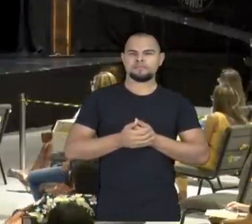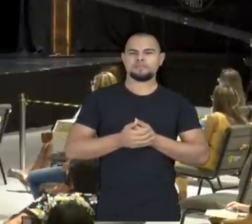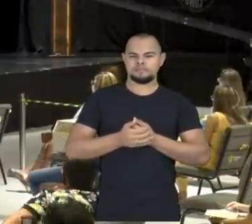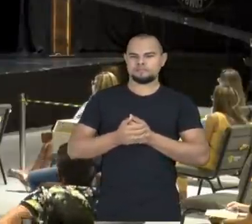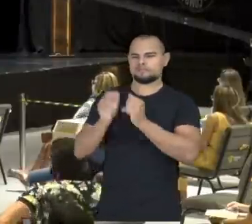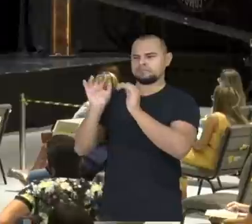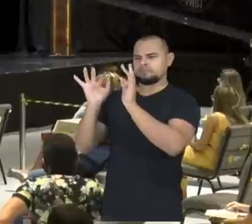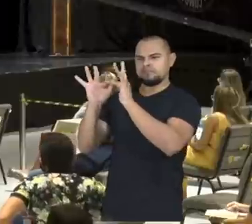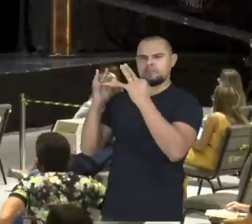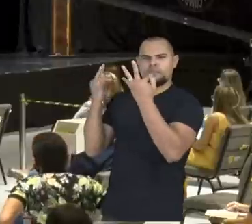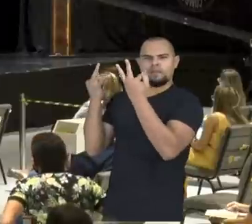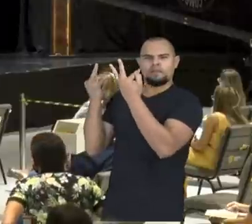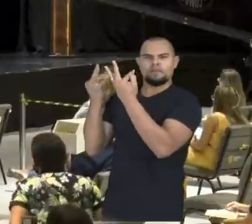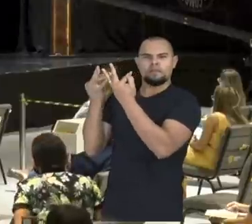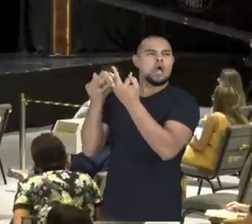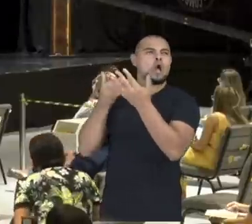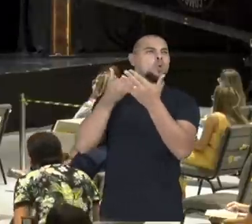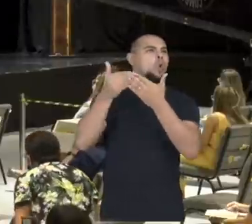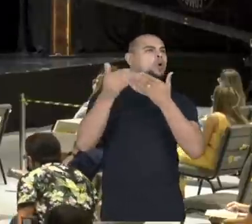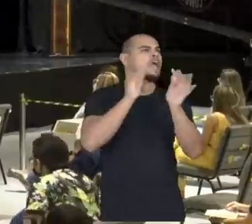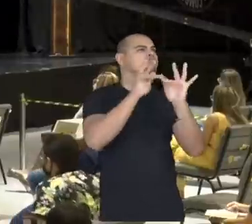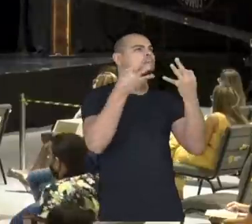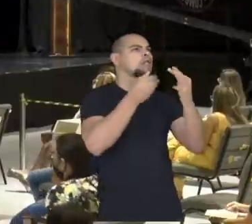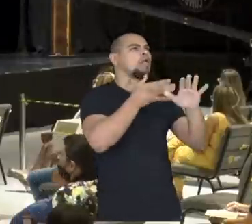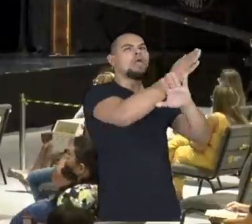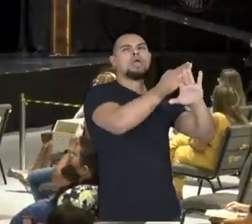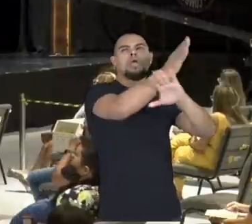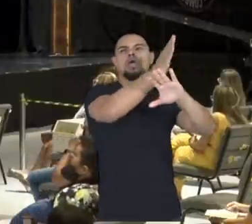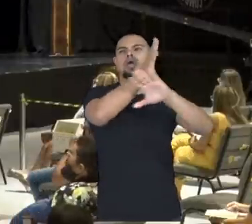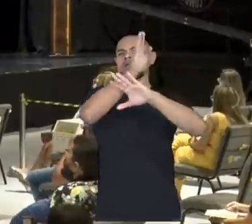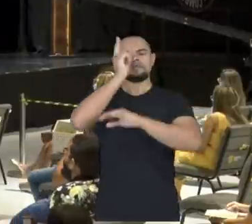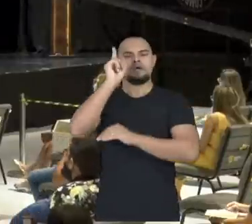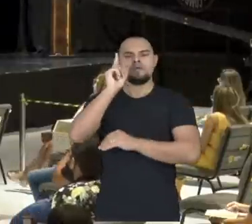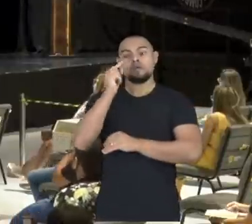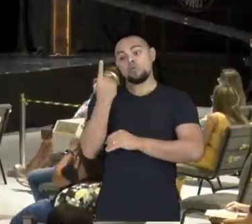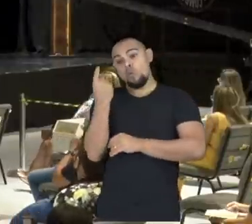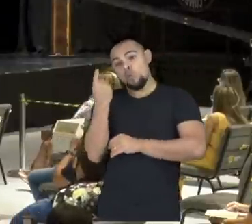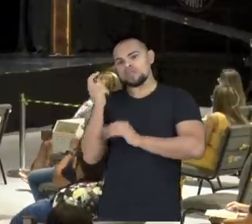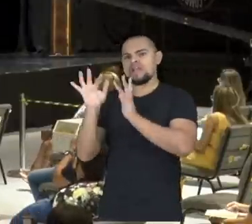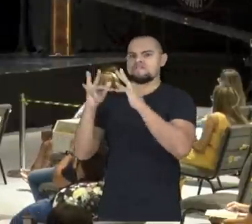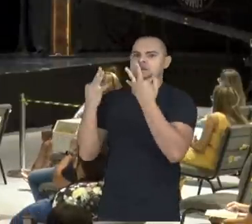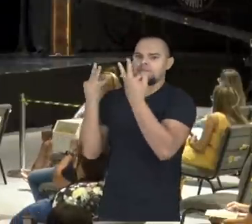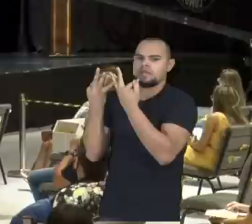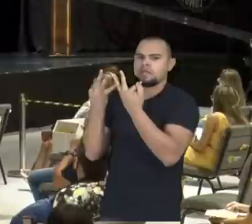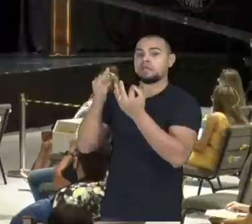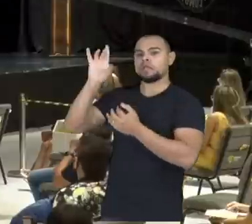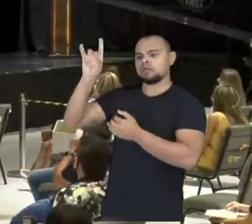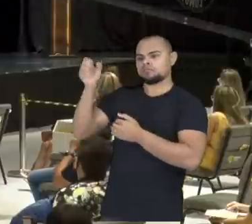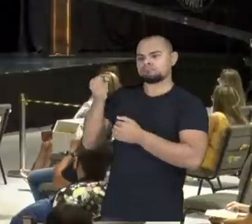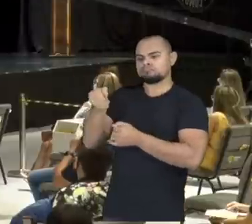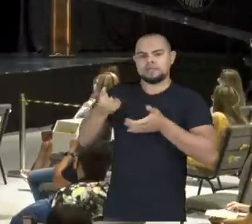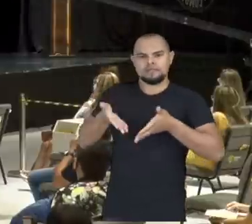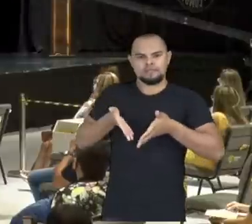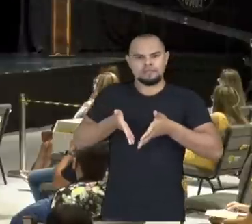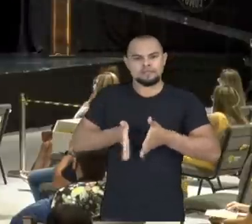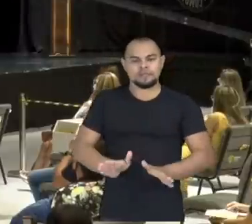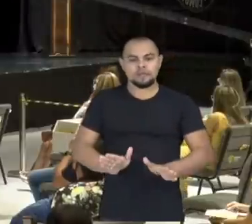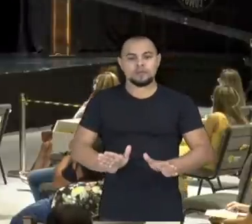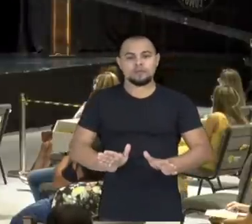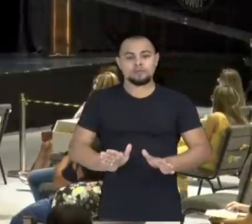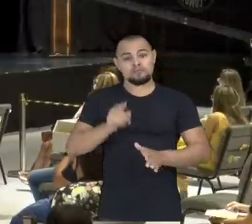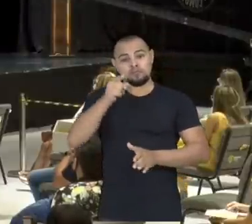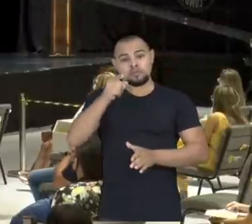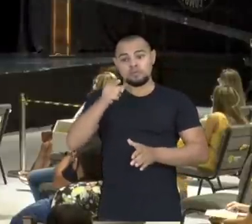Família. Então qualquer coisa é minha família. Não, não é qualquer coisa, é sua família. Você tem uma sua família, onde Deus colocou você para nascer ou não. Ou onde você